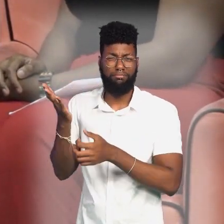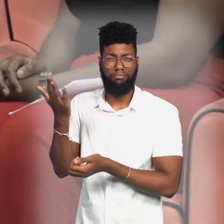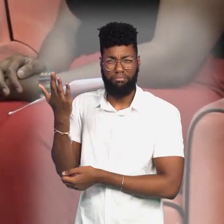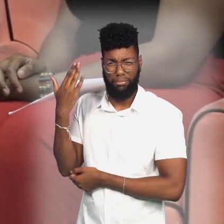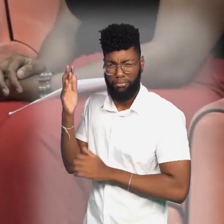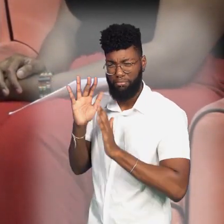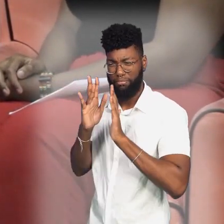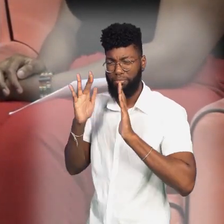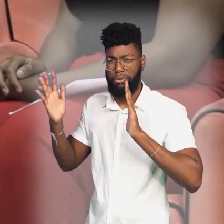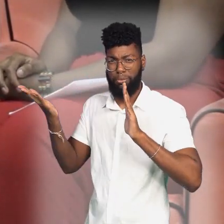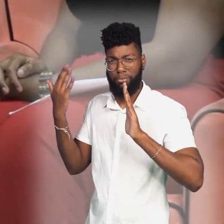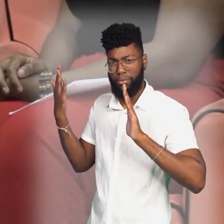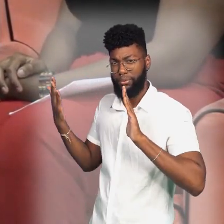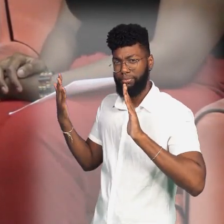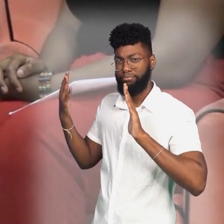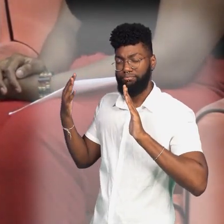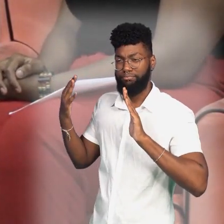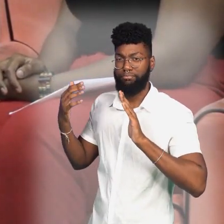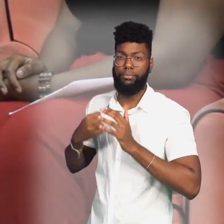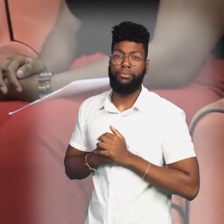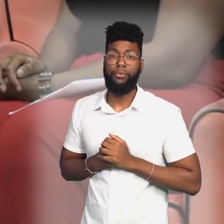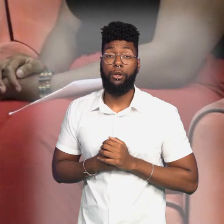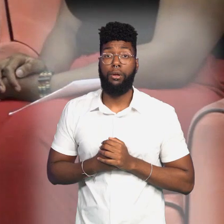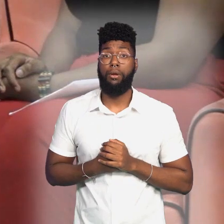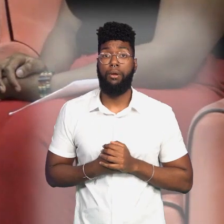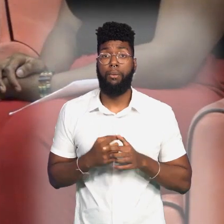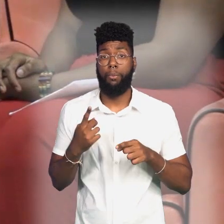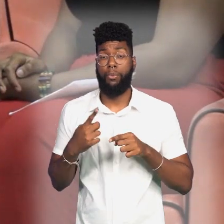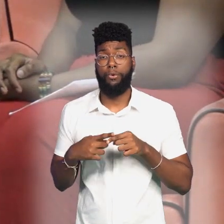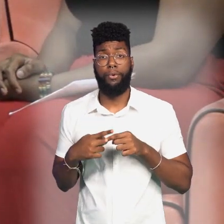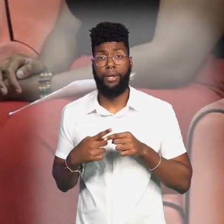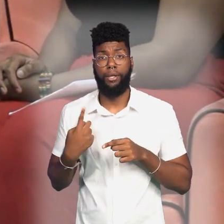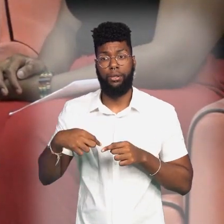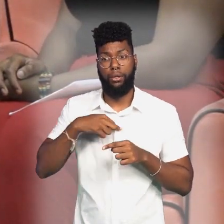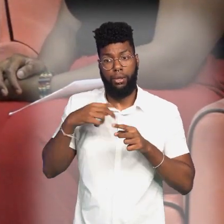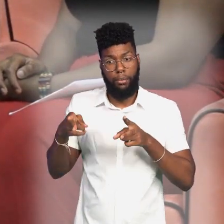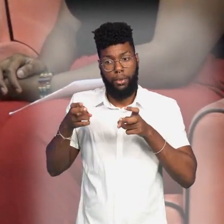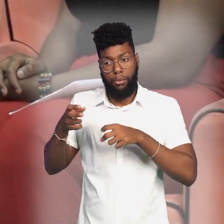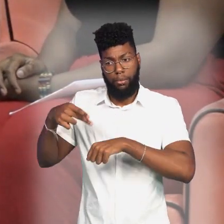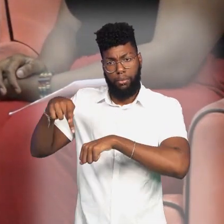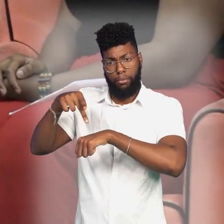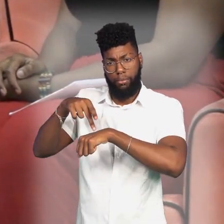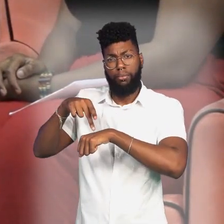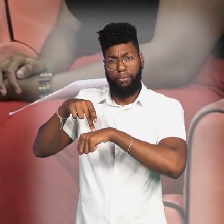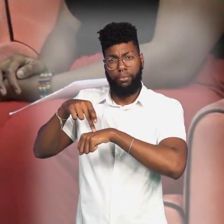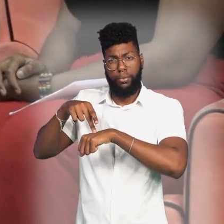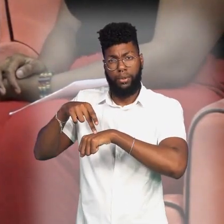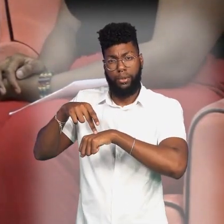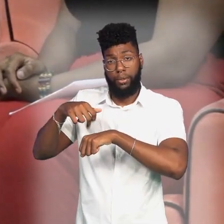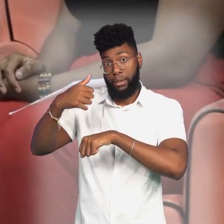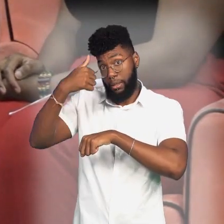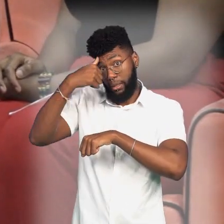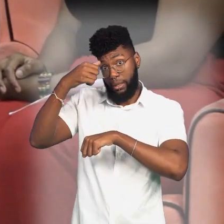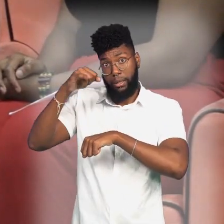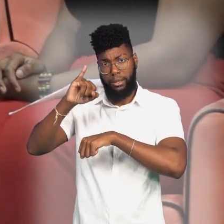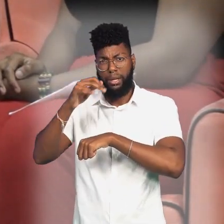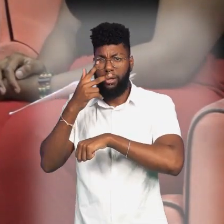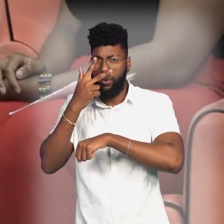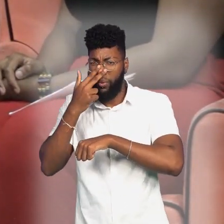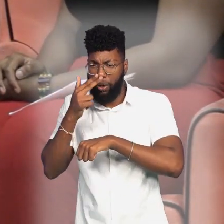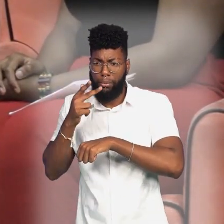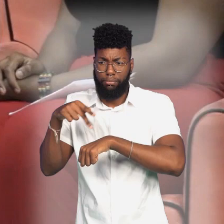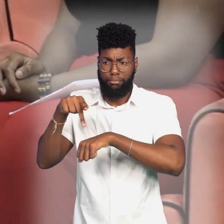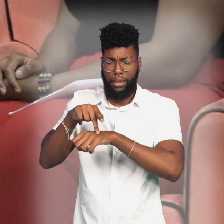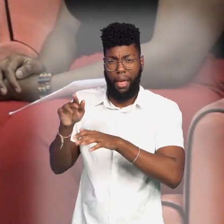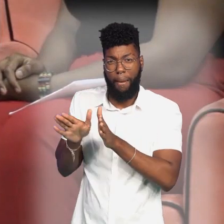Porque a gente vê Haiti como nação pobre e tudo,